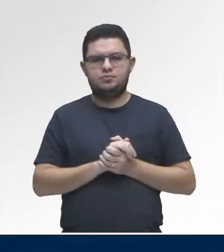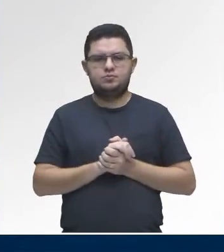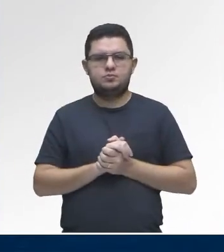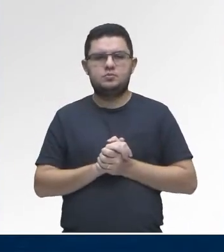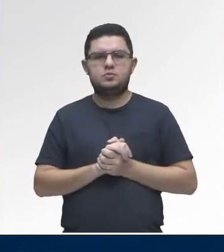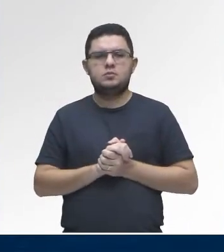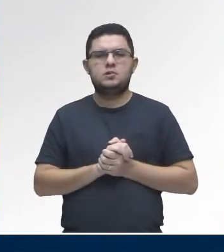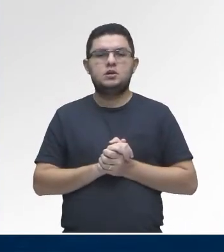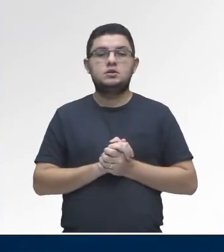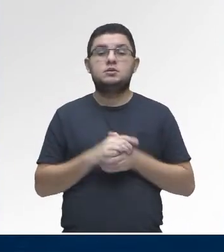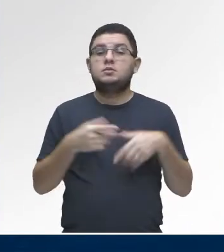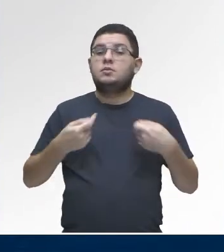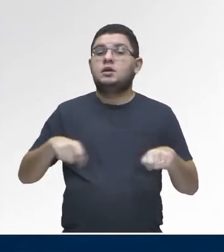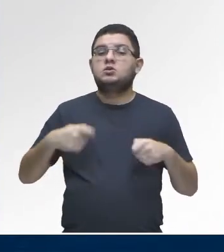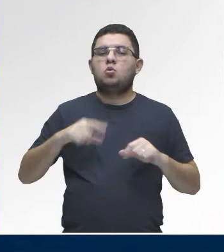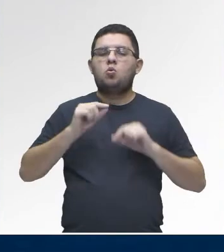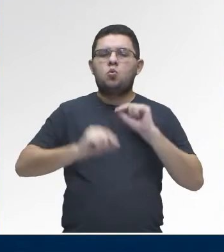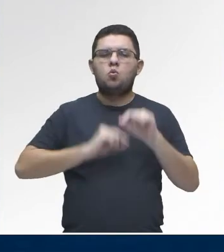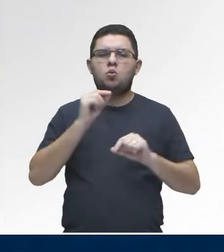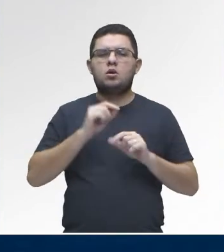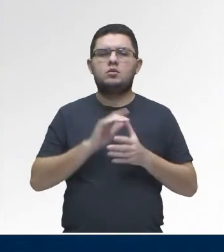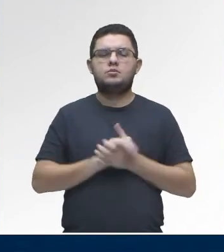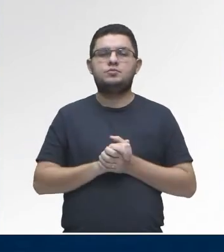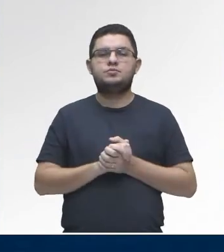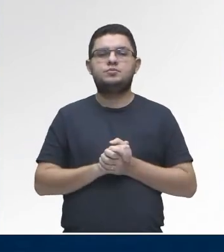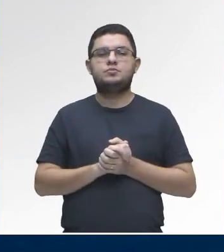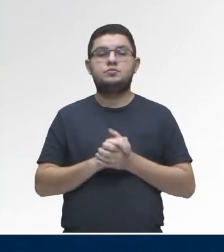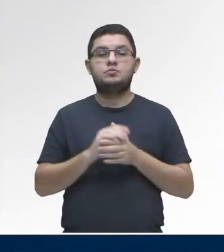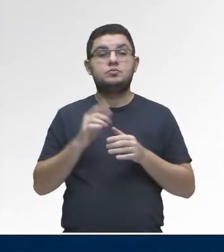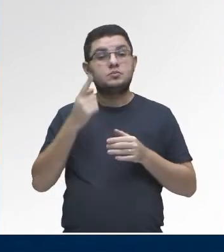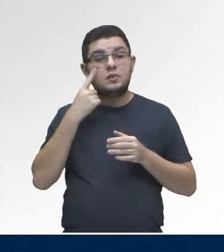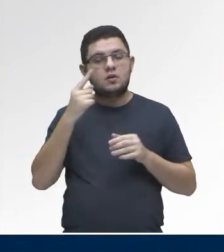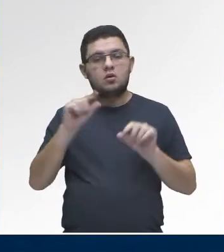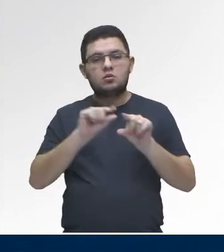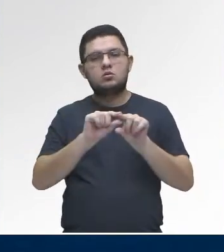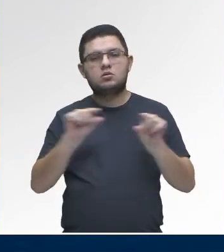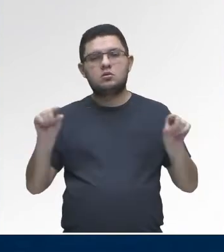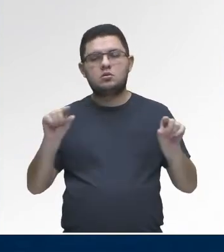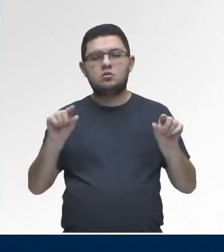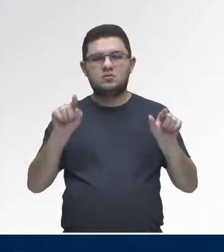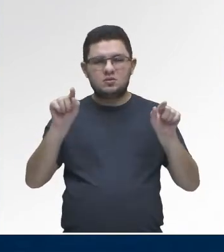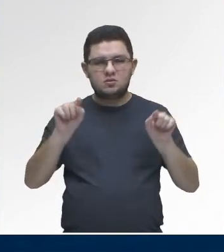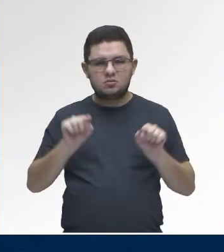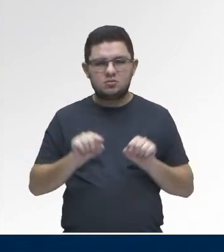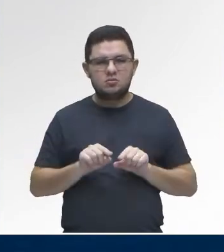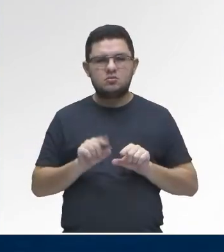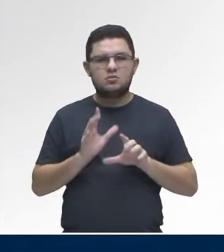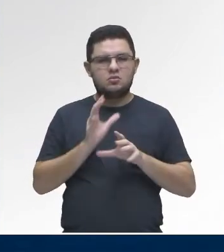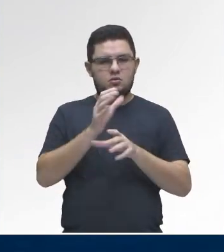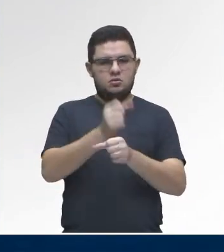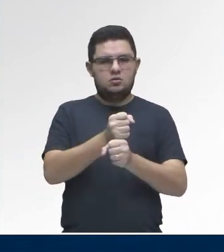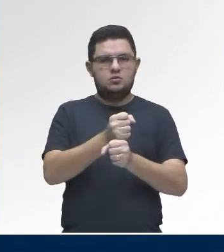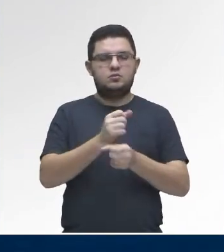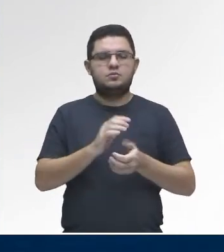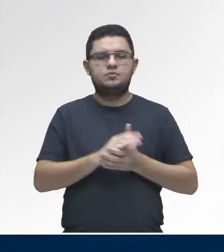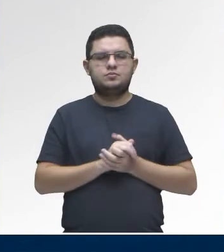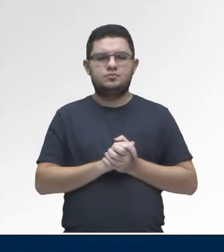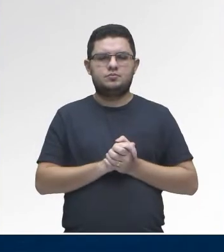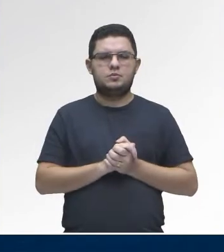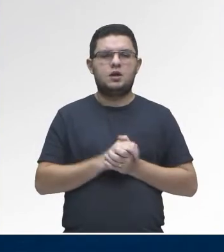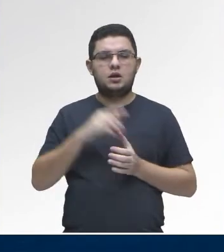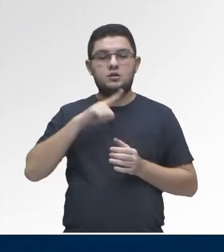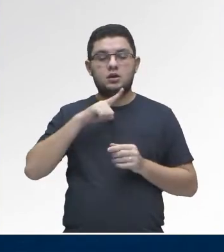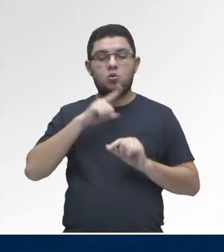resolver uma equação, né? A gente tem aqui, de um lado, x, aí a gente